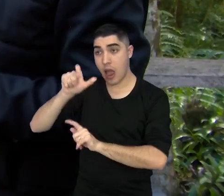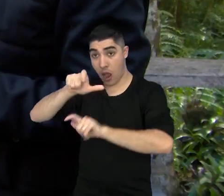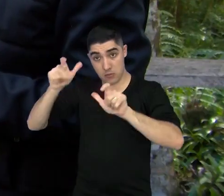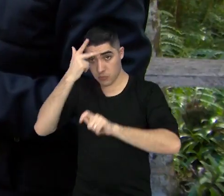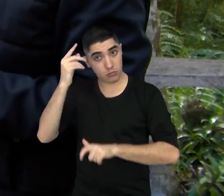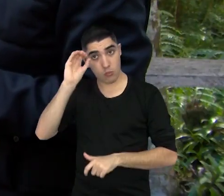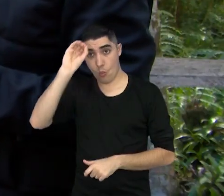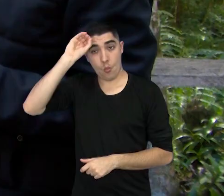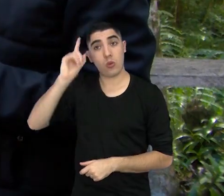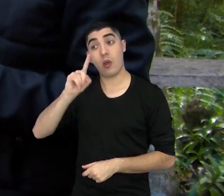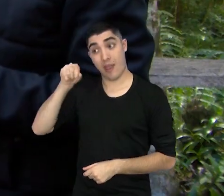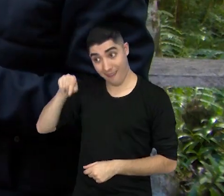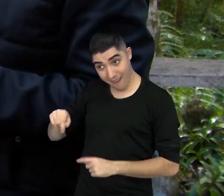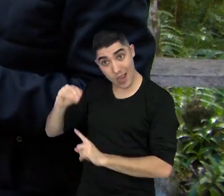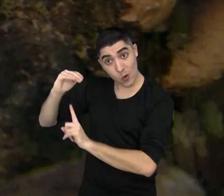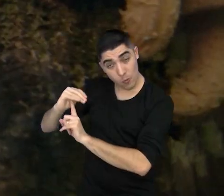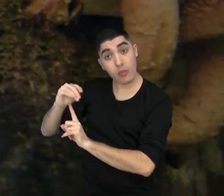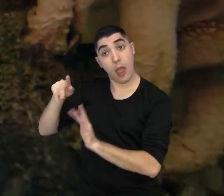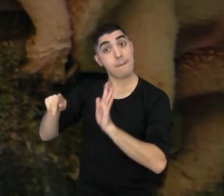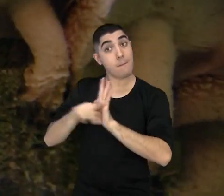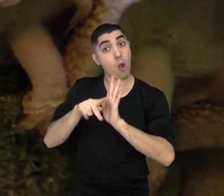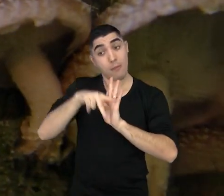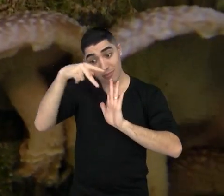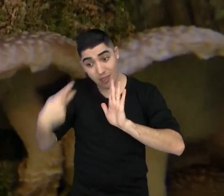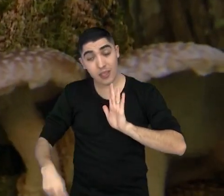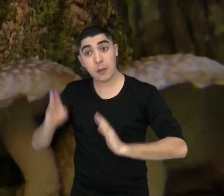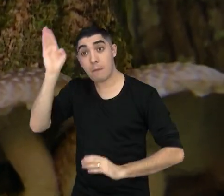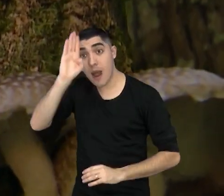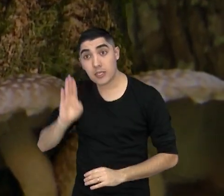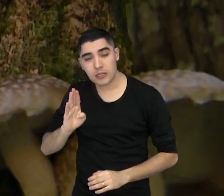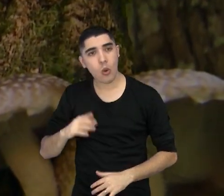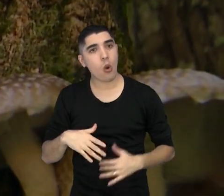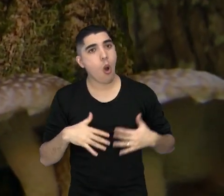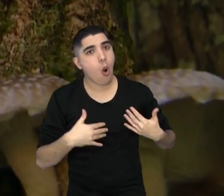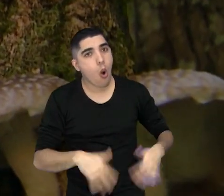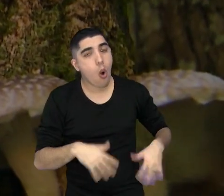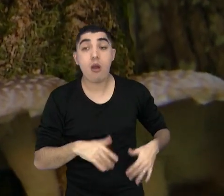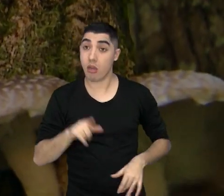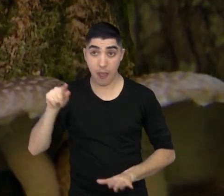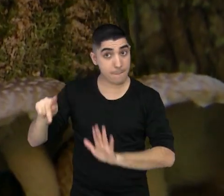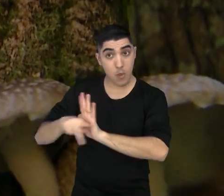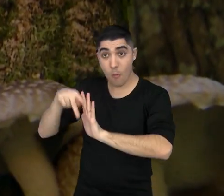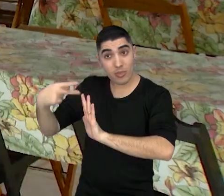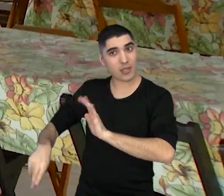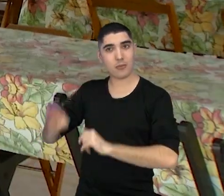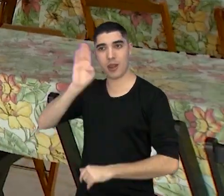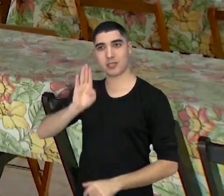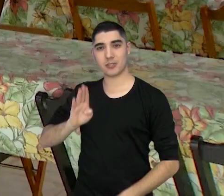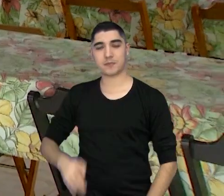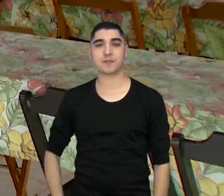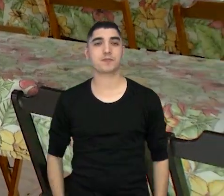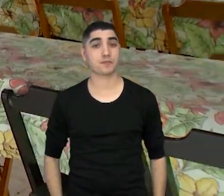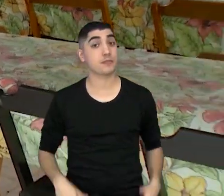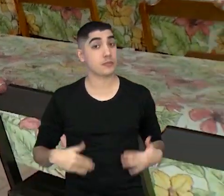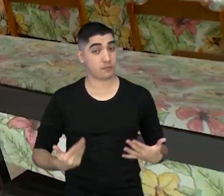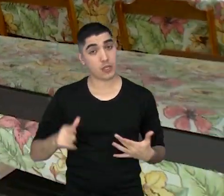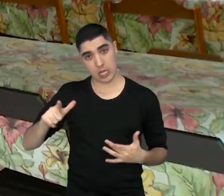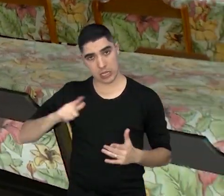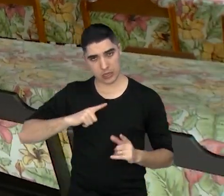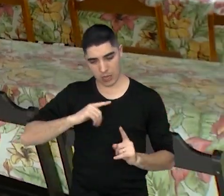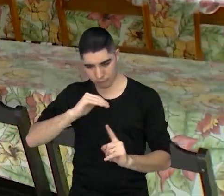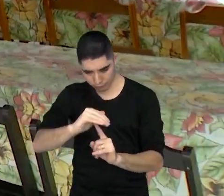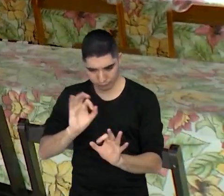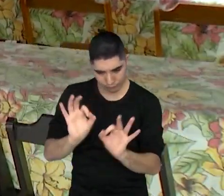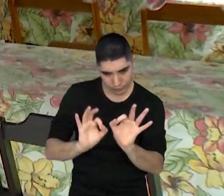Olha que legal. Ele é nativo do Brasil. Além da produção e exportação de cogumelos, o espaço recebe